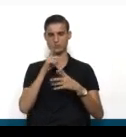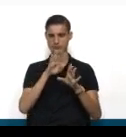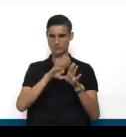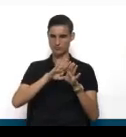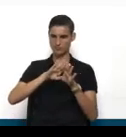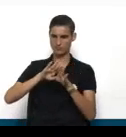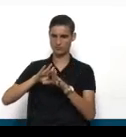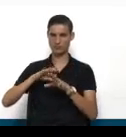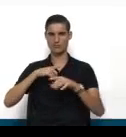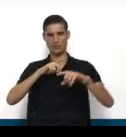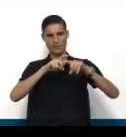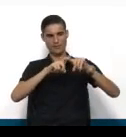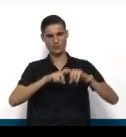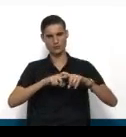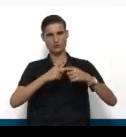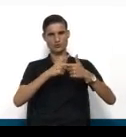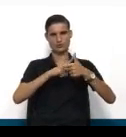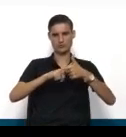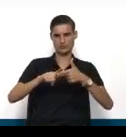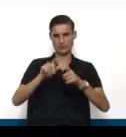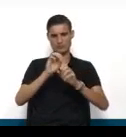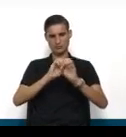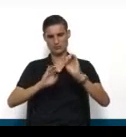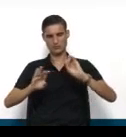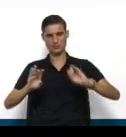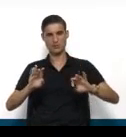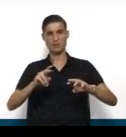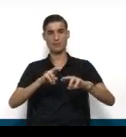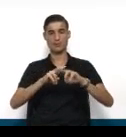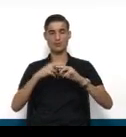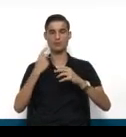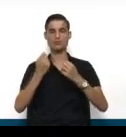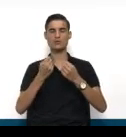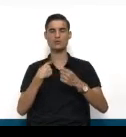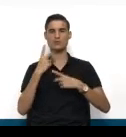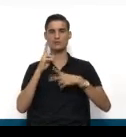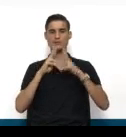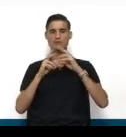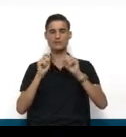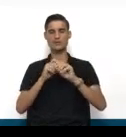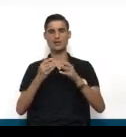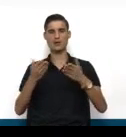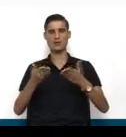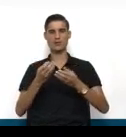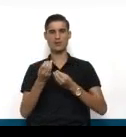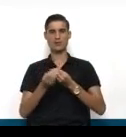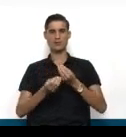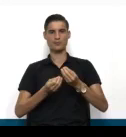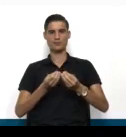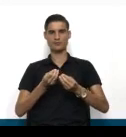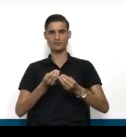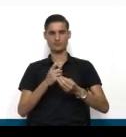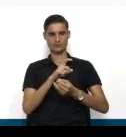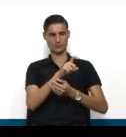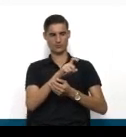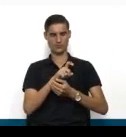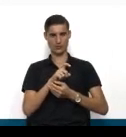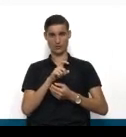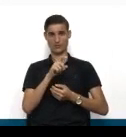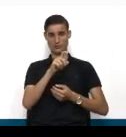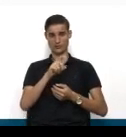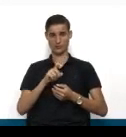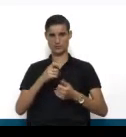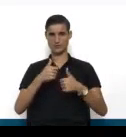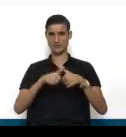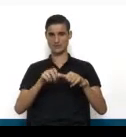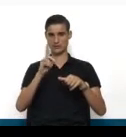né? Passar multiplicando, dividindo para um lado e para o outro. Então, o que nós vamos fazer aqui? Olha lá. Esse meu x de x que